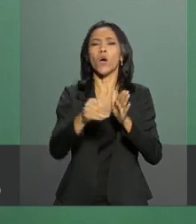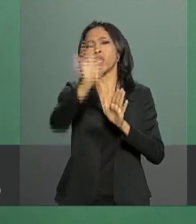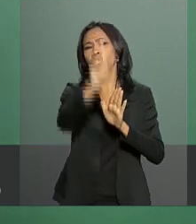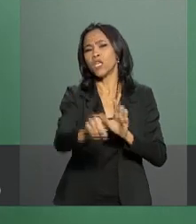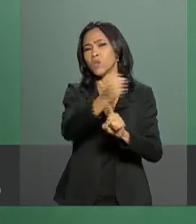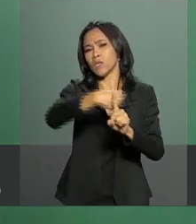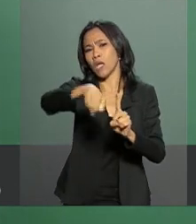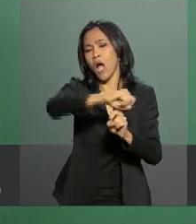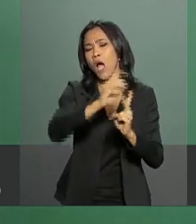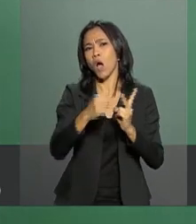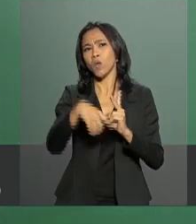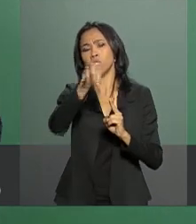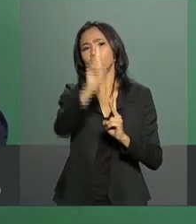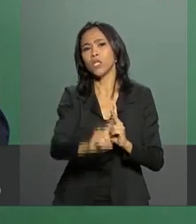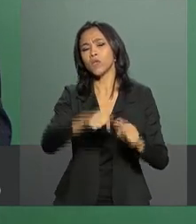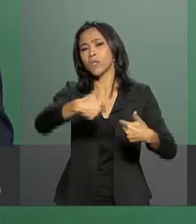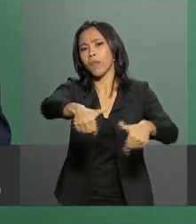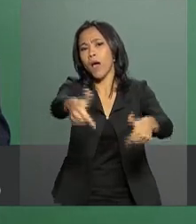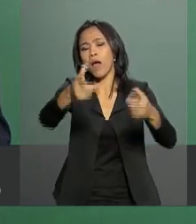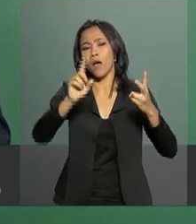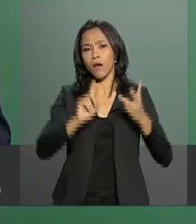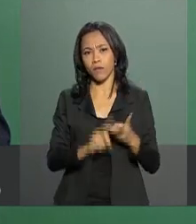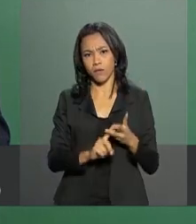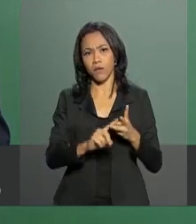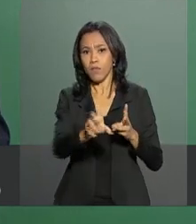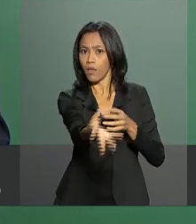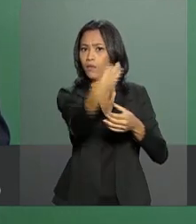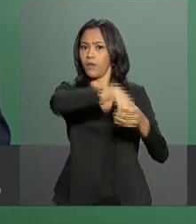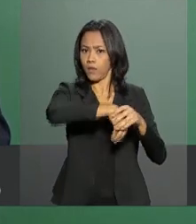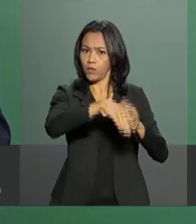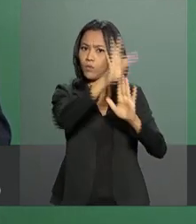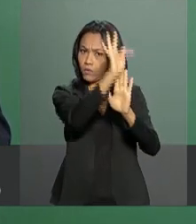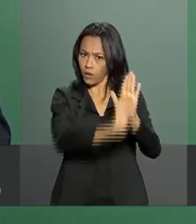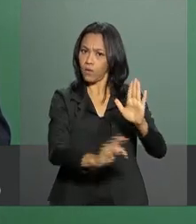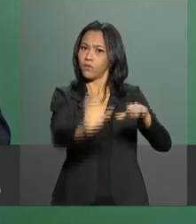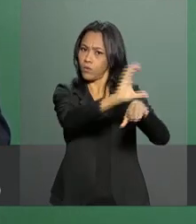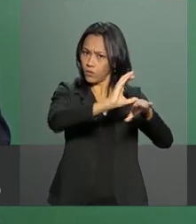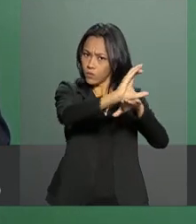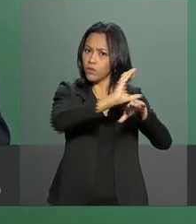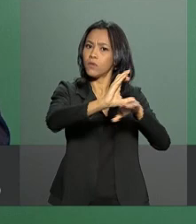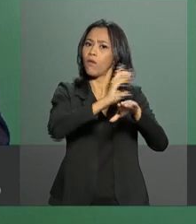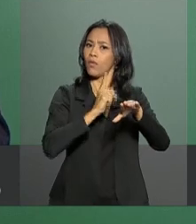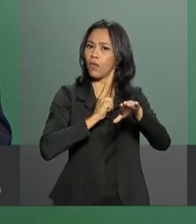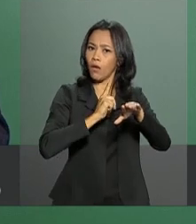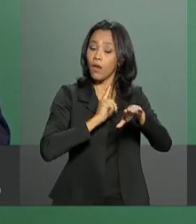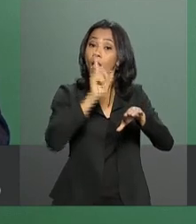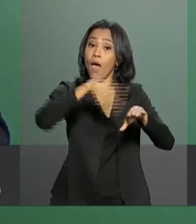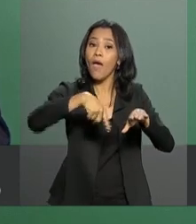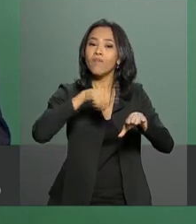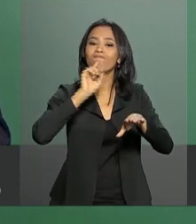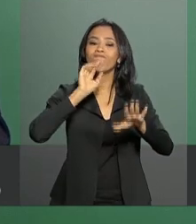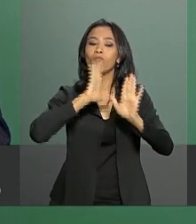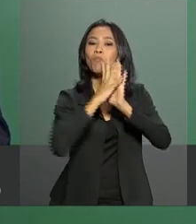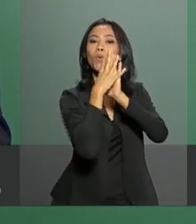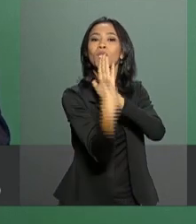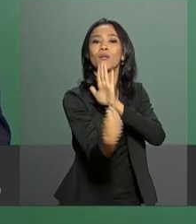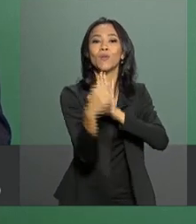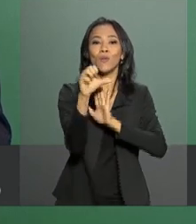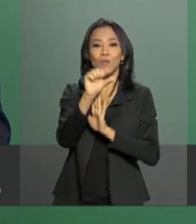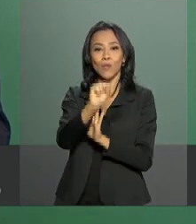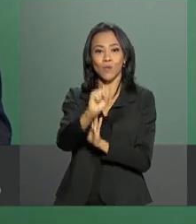dias trabalhistas elencados diretamente no texto constitucional são direitos sociais